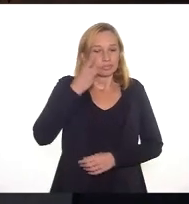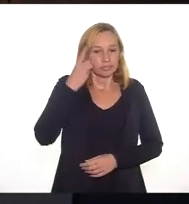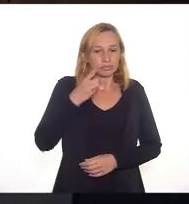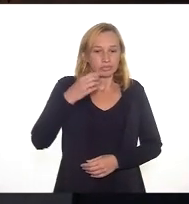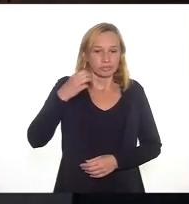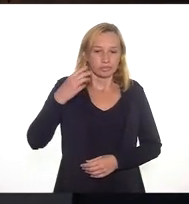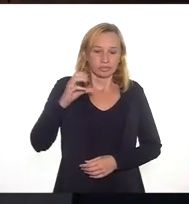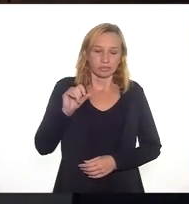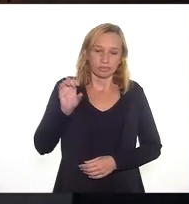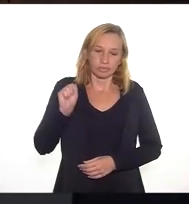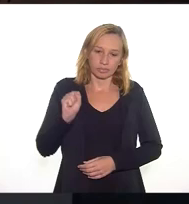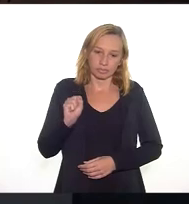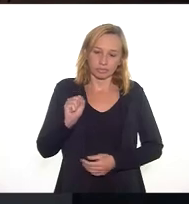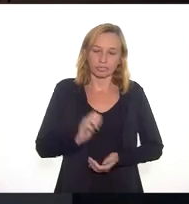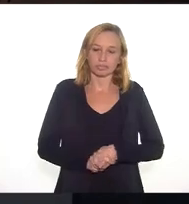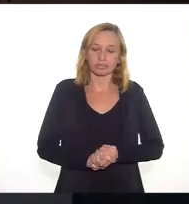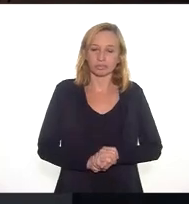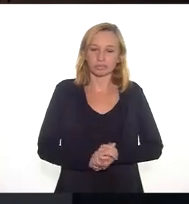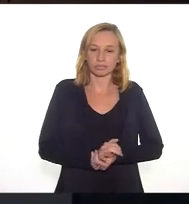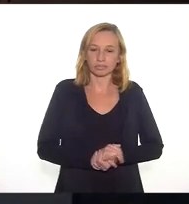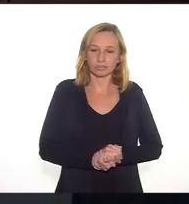Augusto.